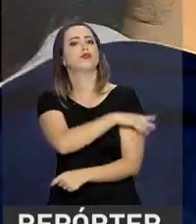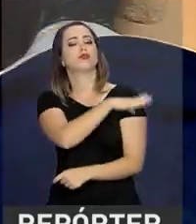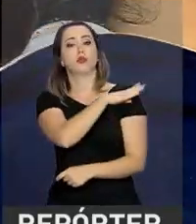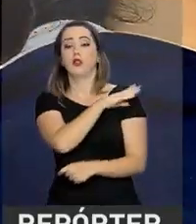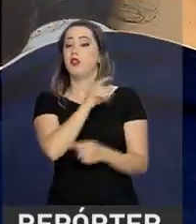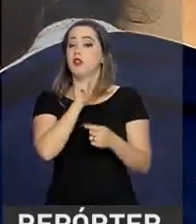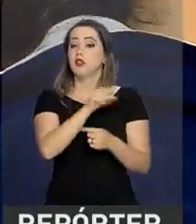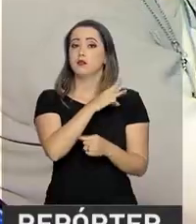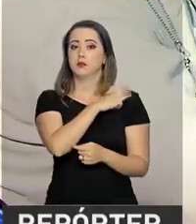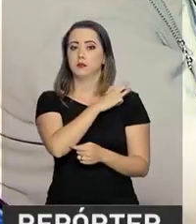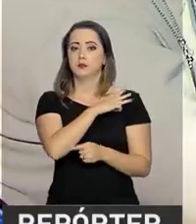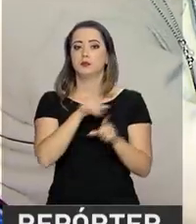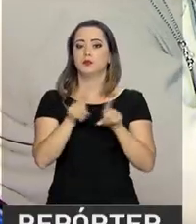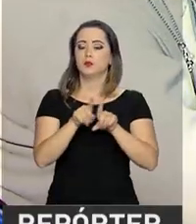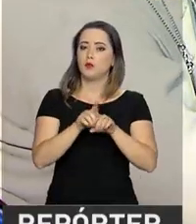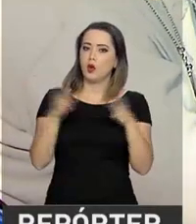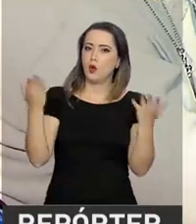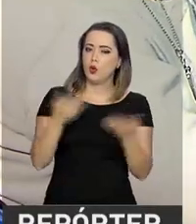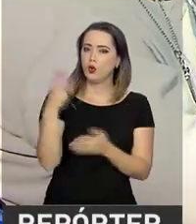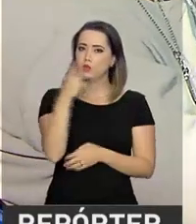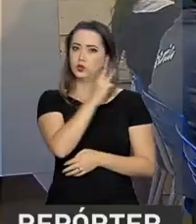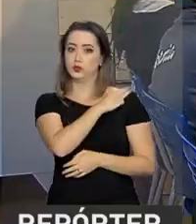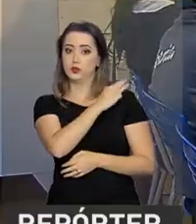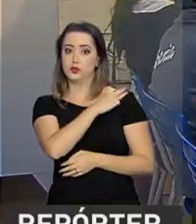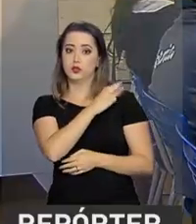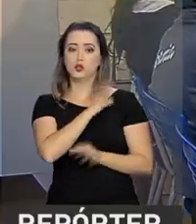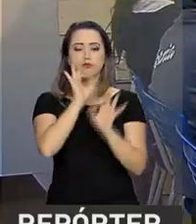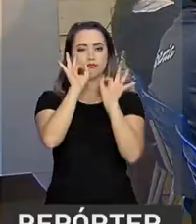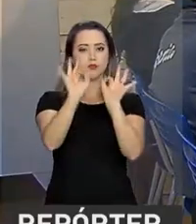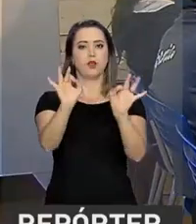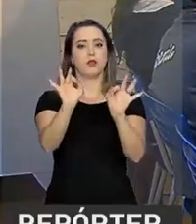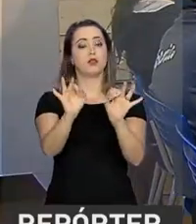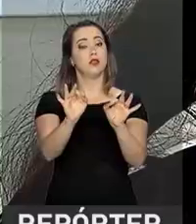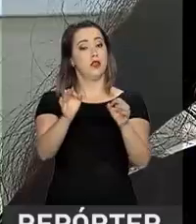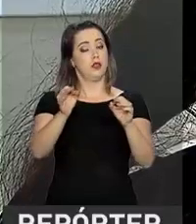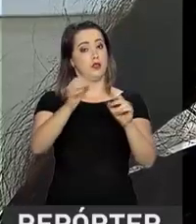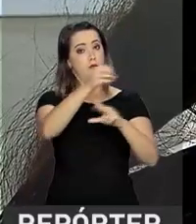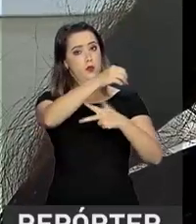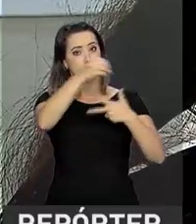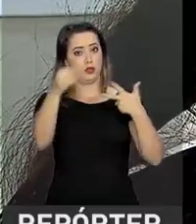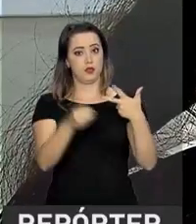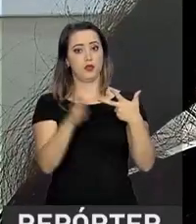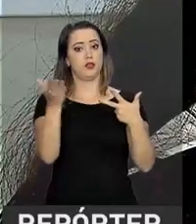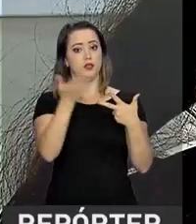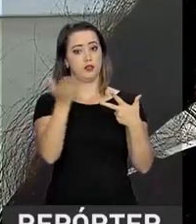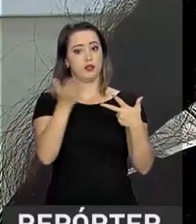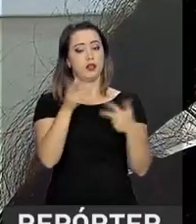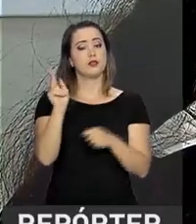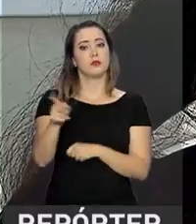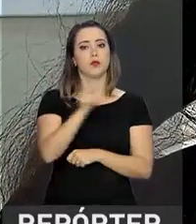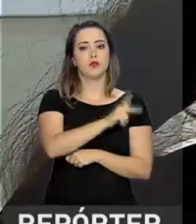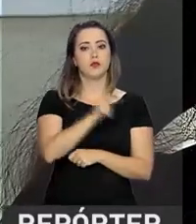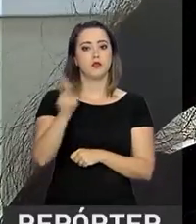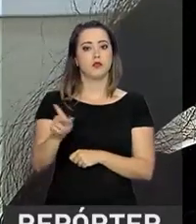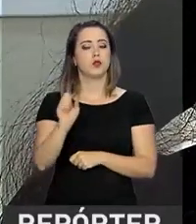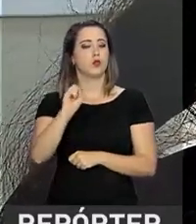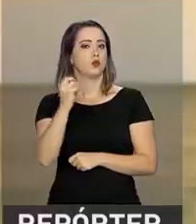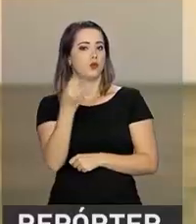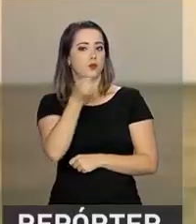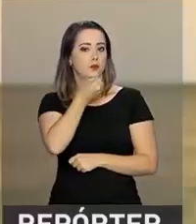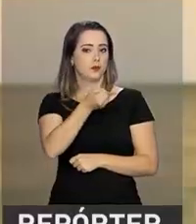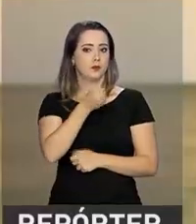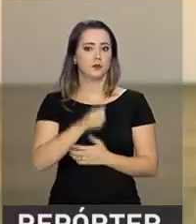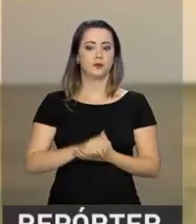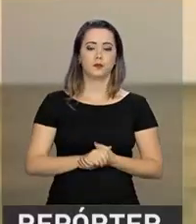fundamental e médio. Hoje, no terceiro ano, está pronta para fazer o Enem. Ela quer ser ou pedagoga ou jornalista.